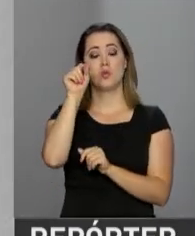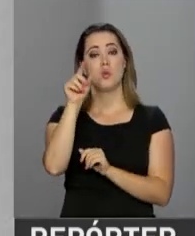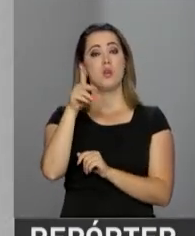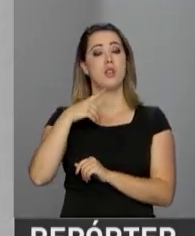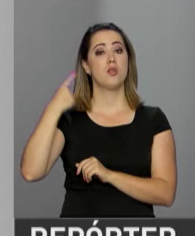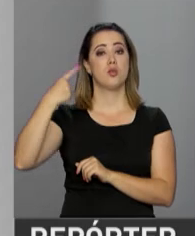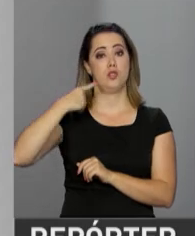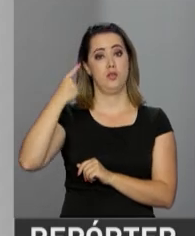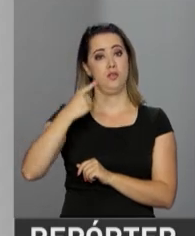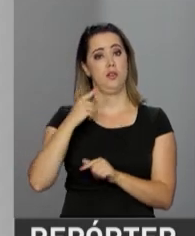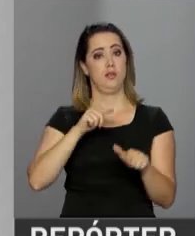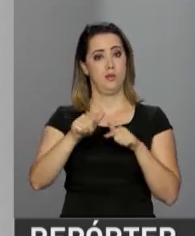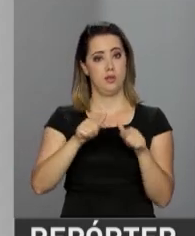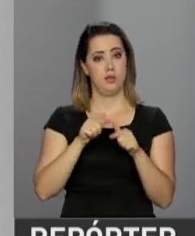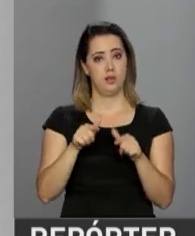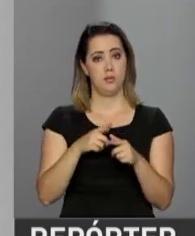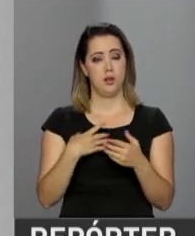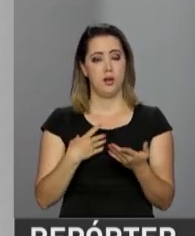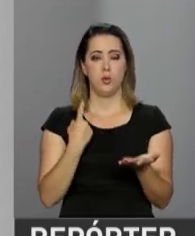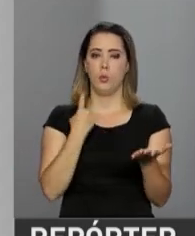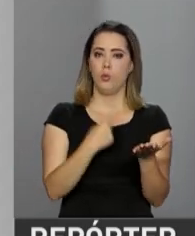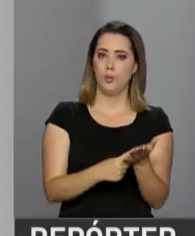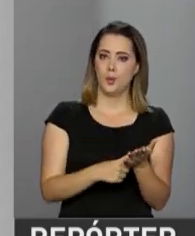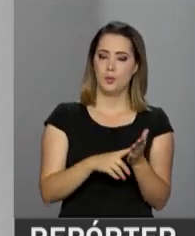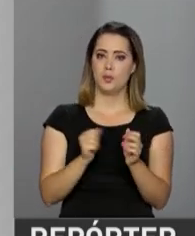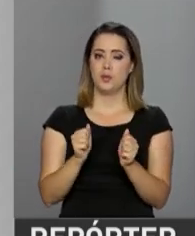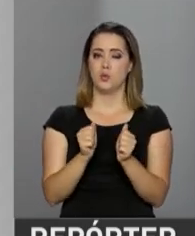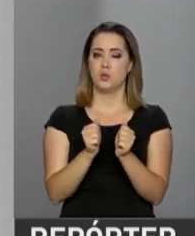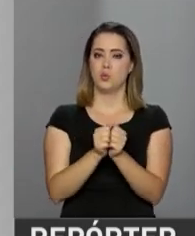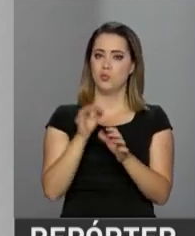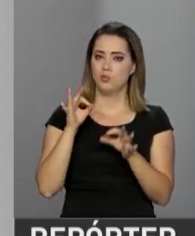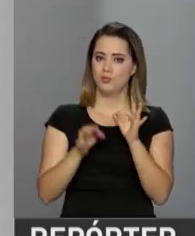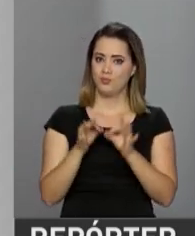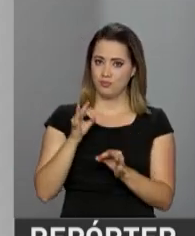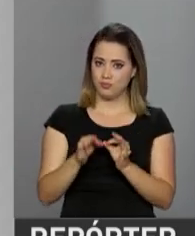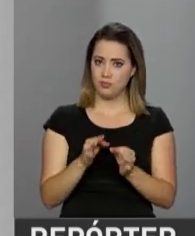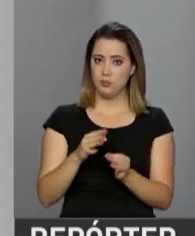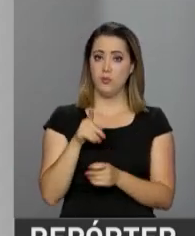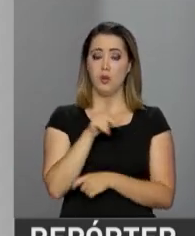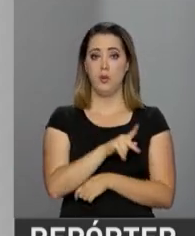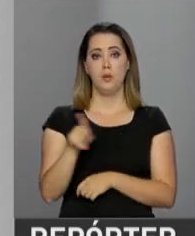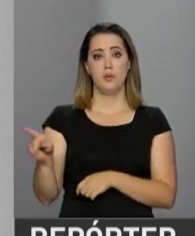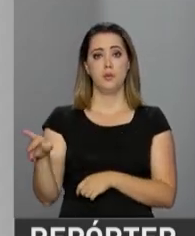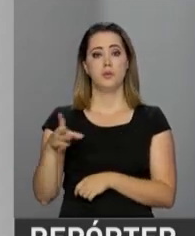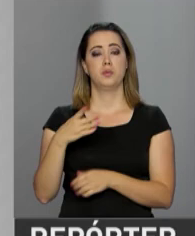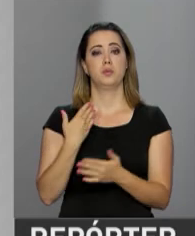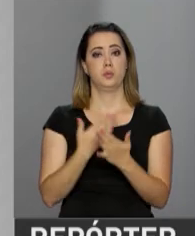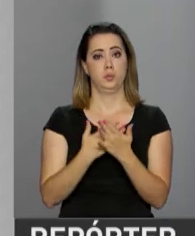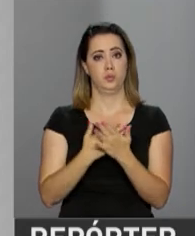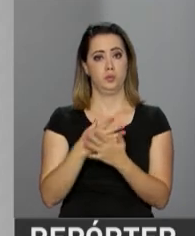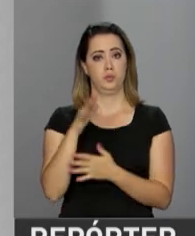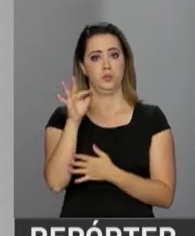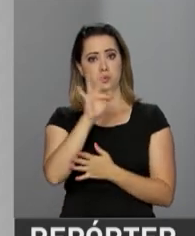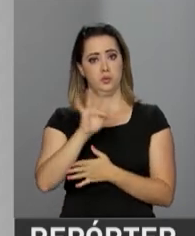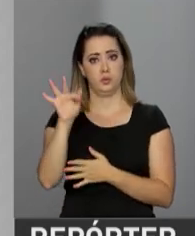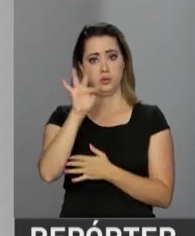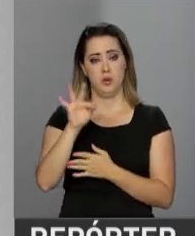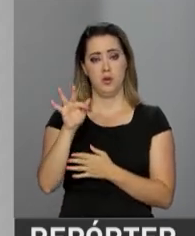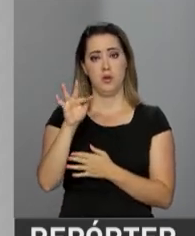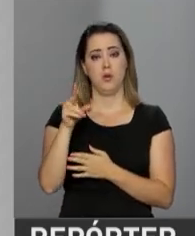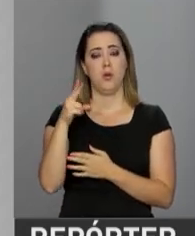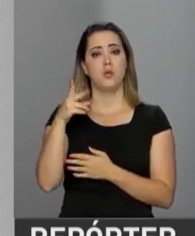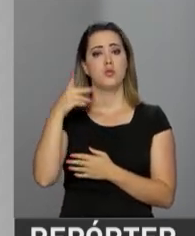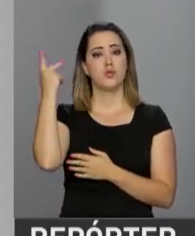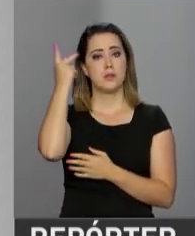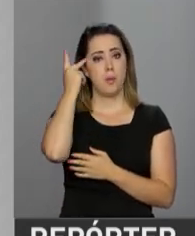e que tem compromisso com a justiça o presidente estudou na faculdade de direito da universidade de são paulo e possui